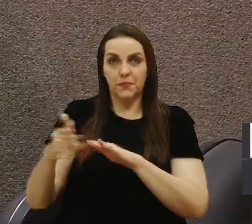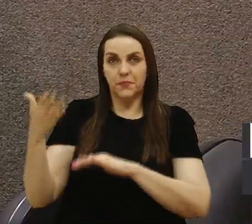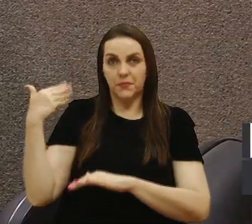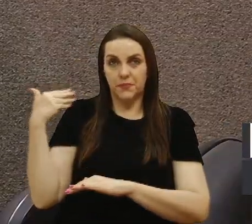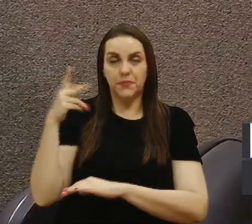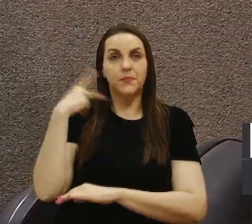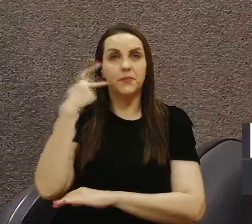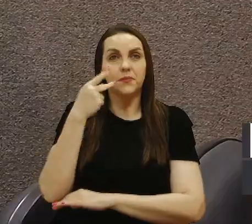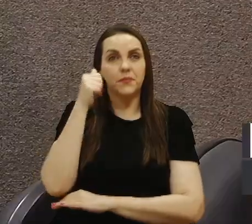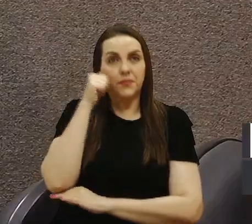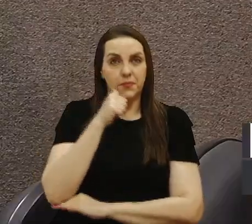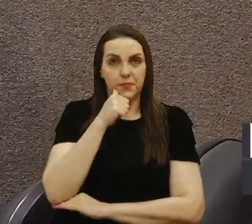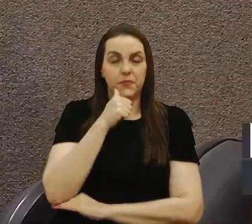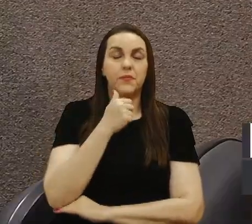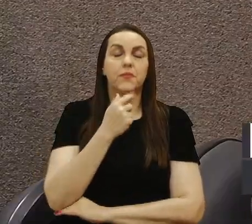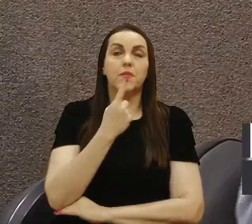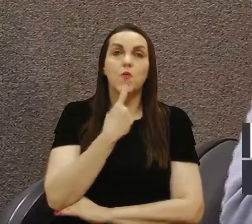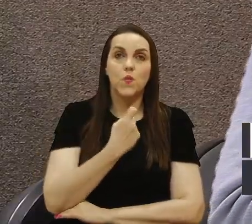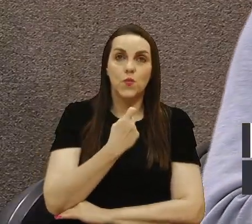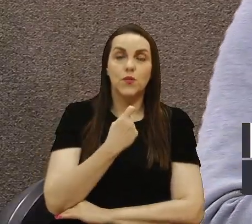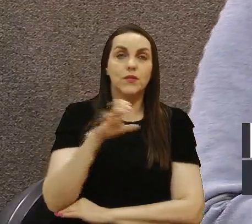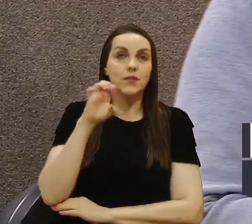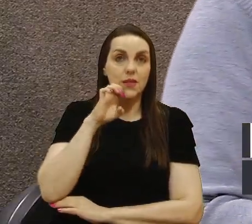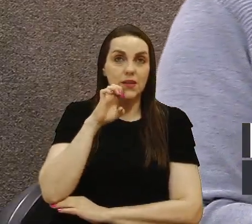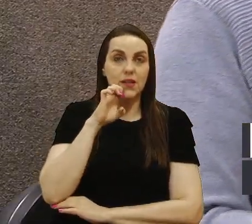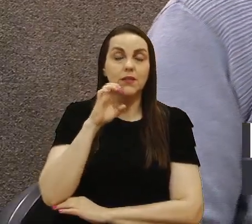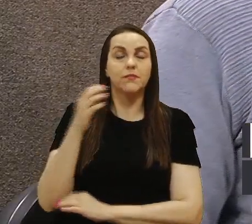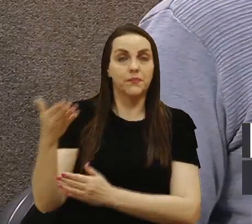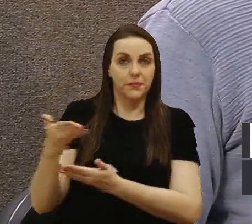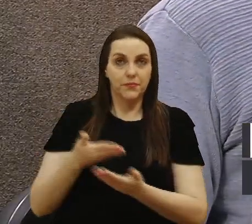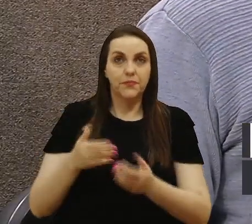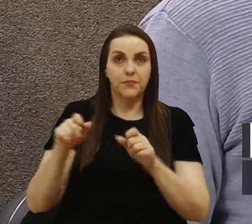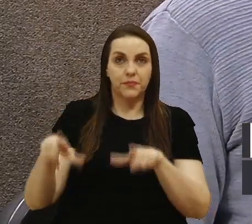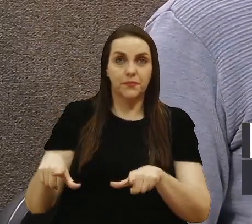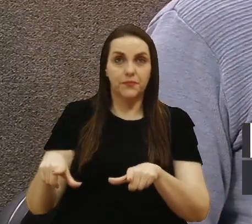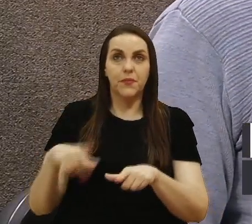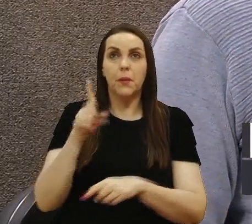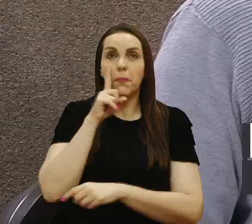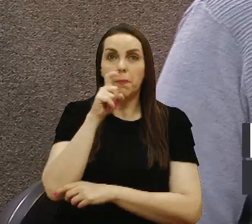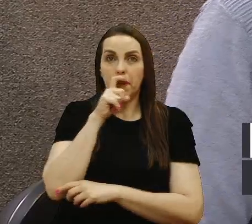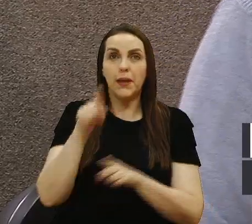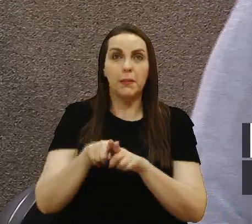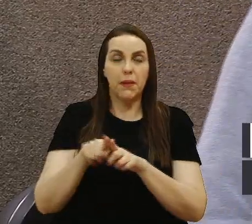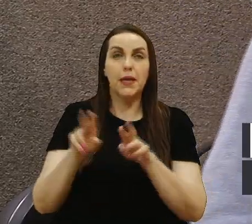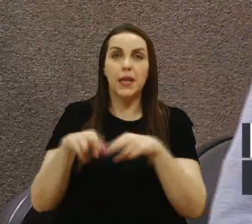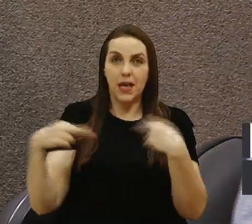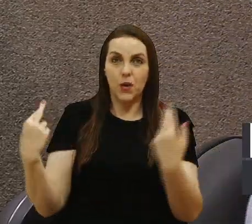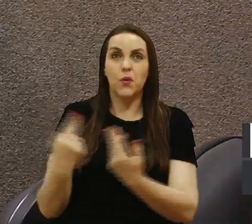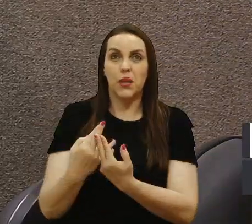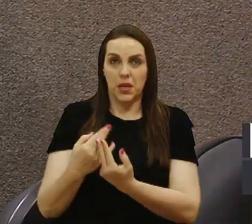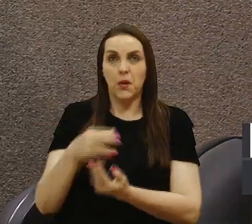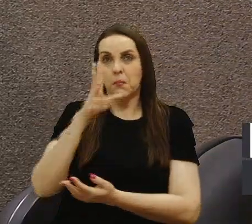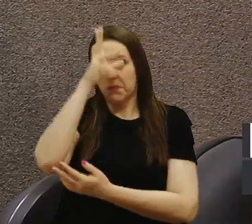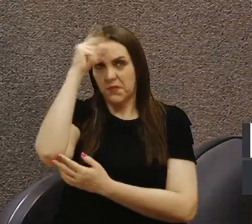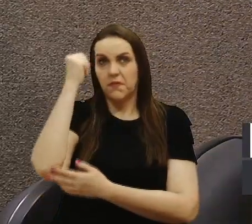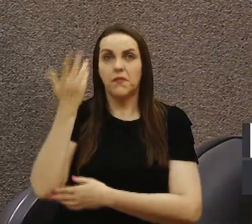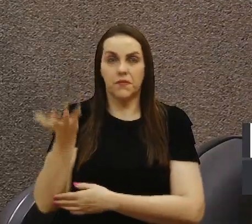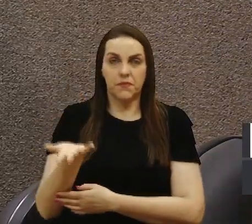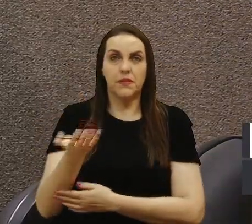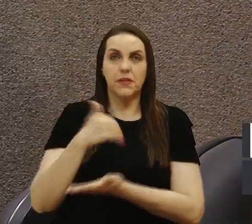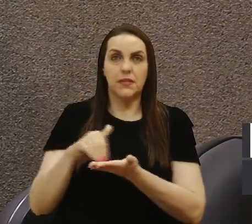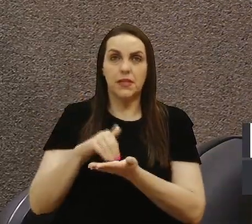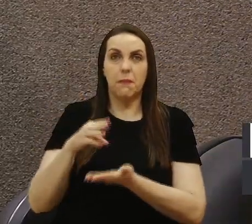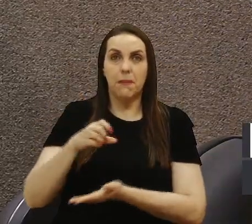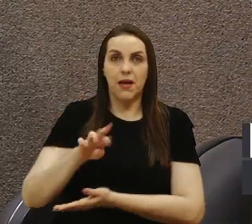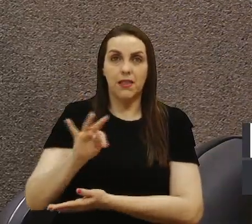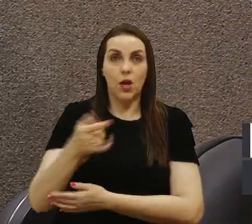vereadora Rose e a vereadora Estela tiveram no meu gabinete alguns pais que queriam uma reunião com o prefeito e a secretária Marta. Nós fizemos ontem essa reunião